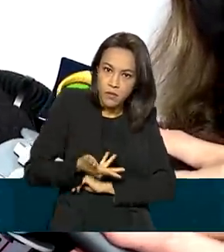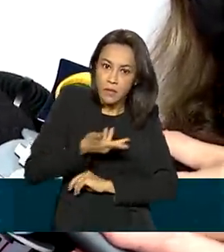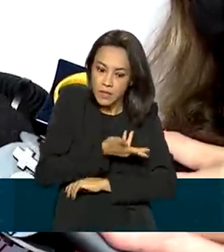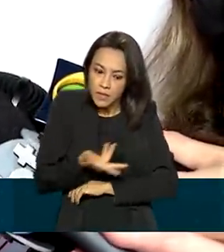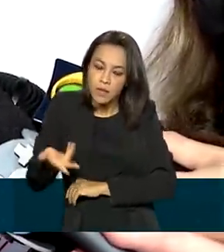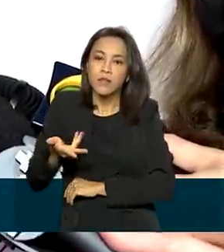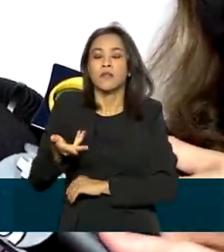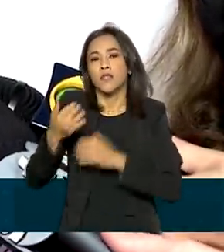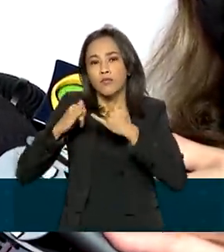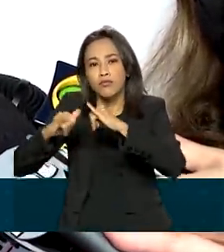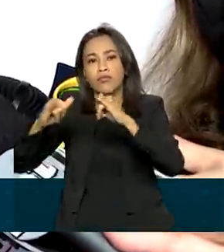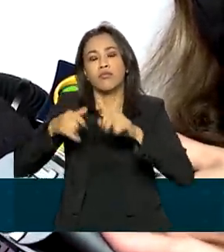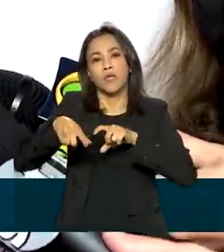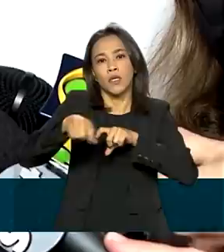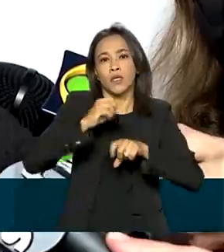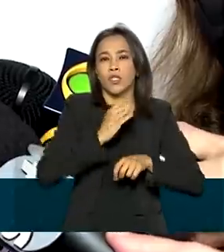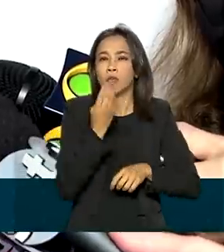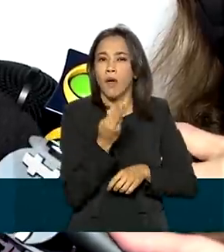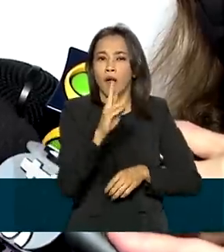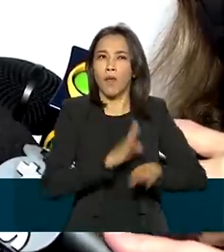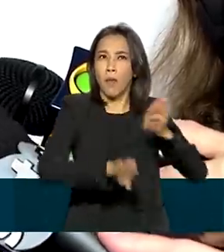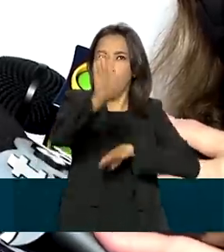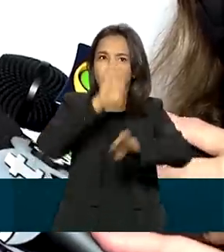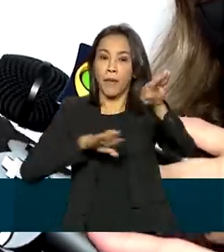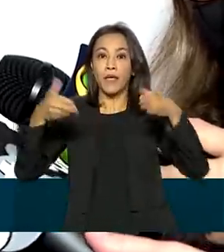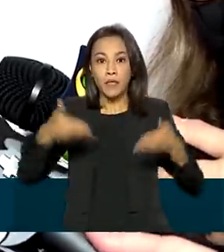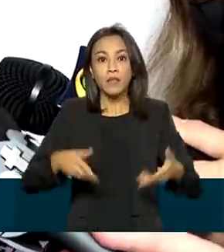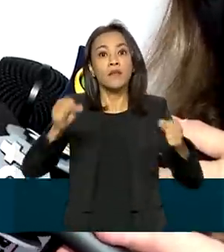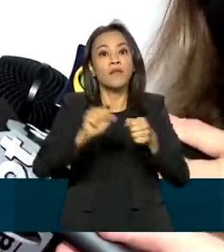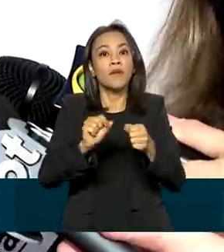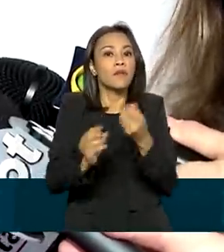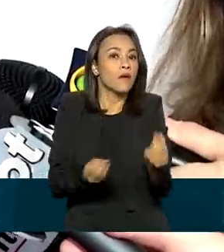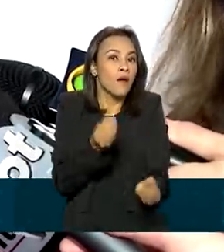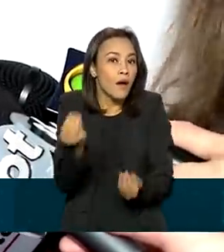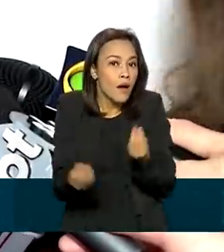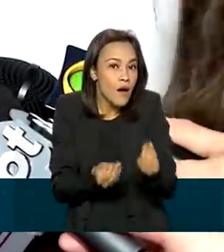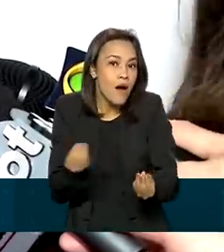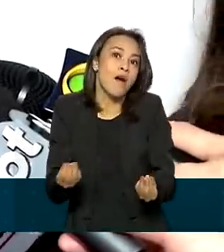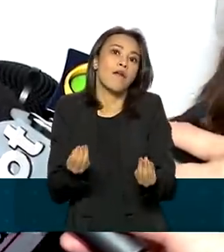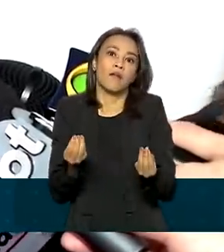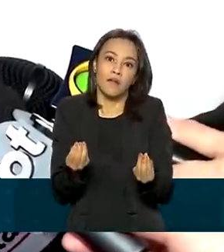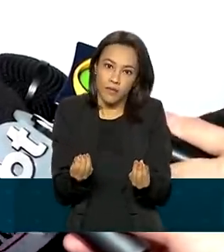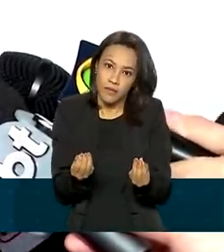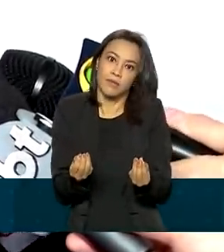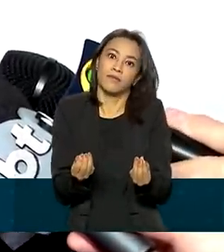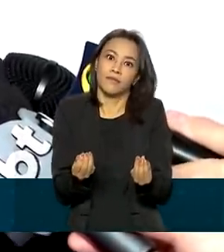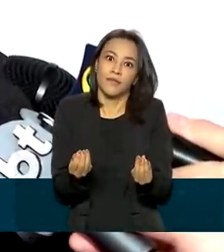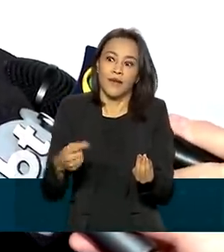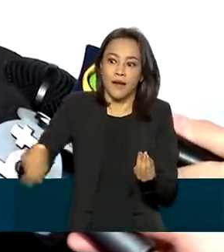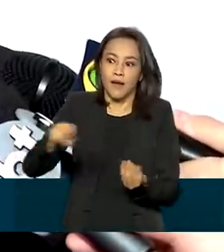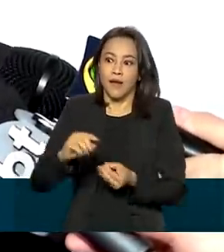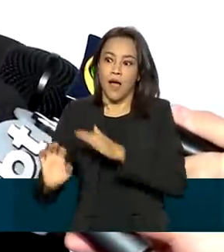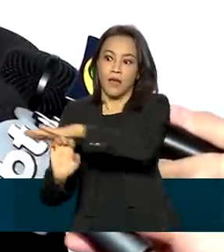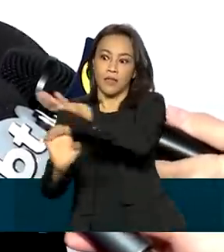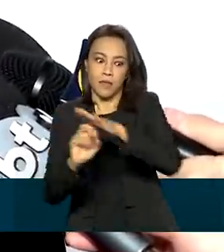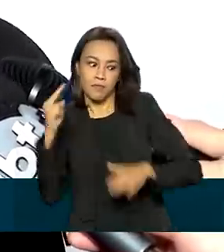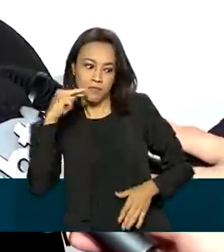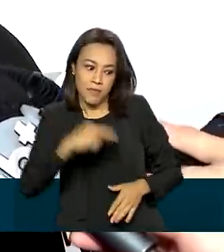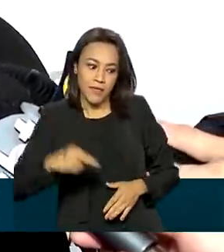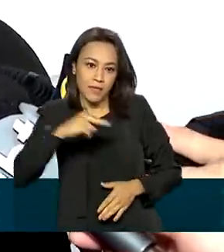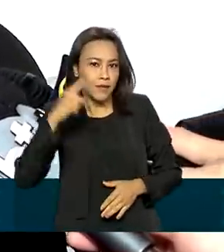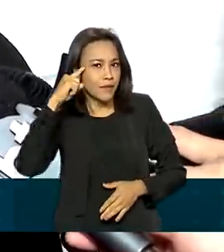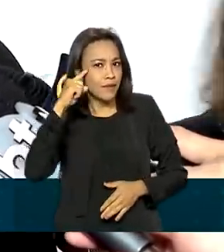em energia rodovias são investimentos feitos ou você poder chegou pensando em ti o